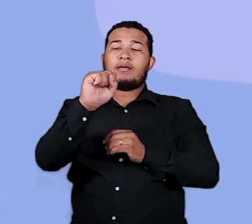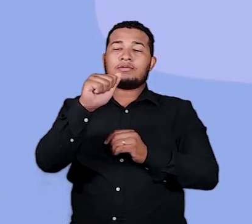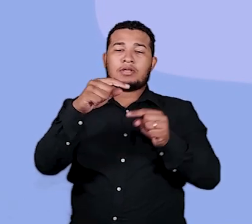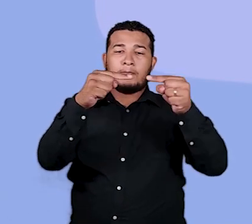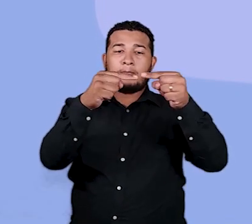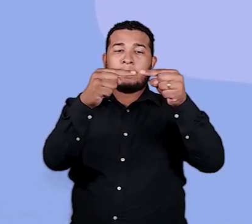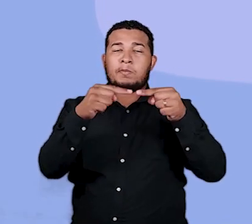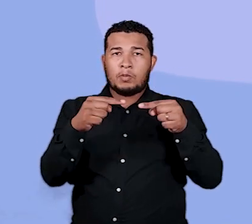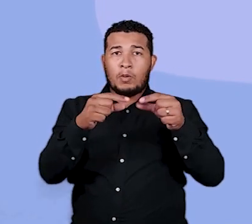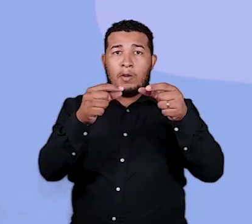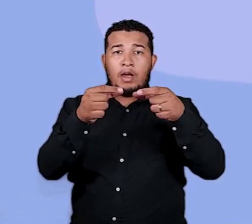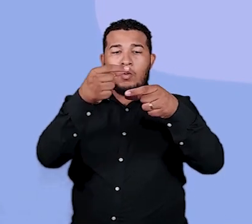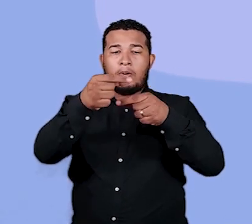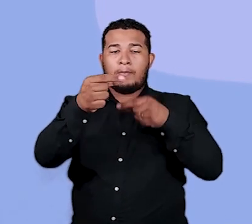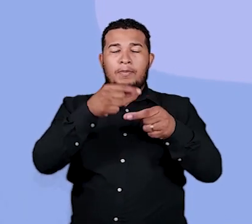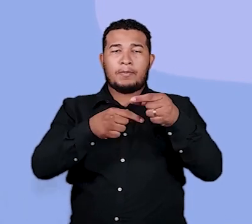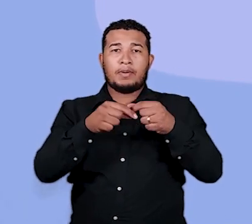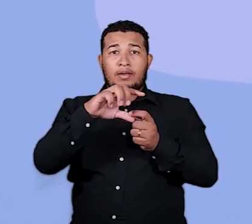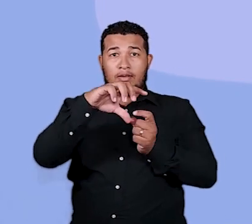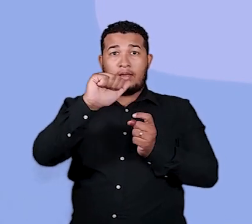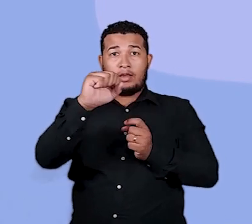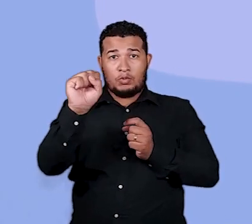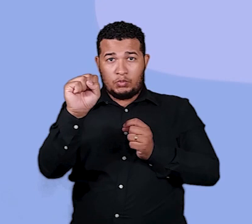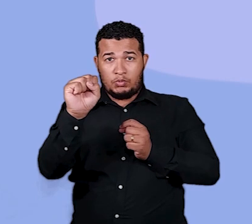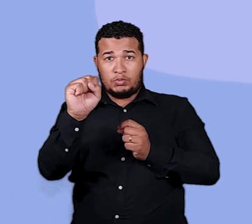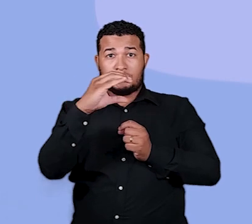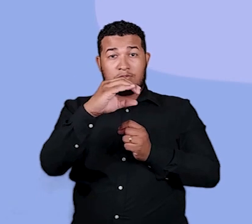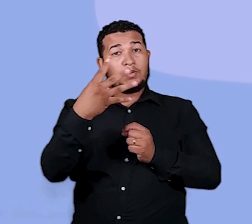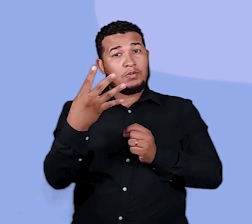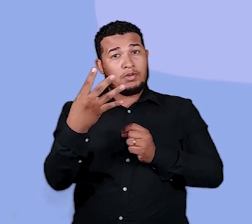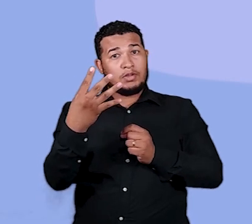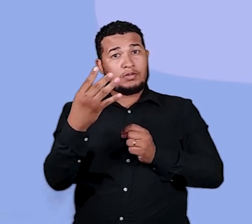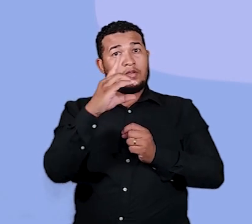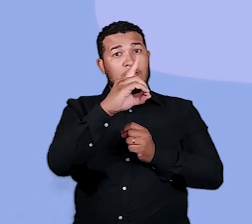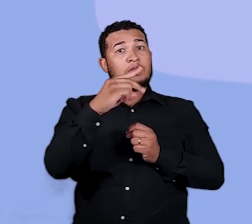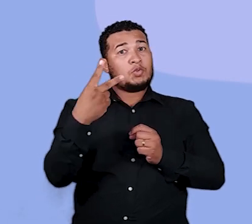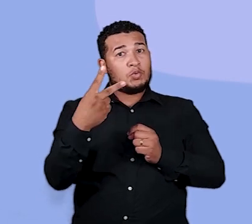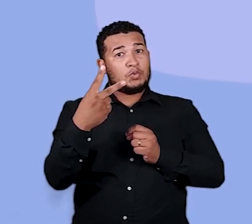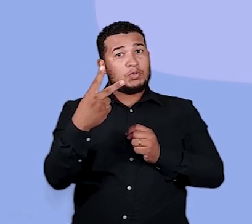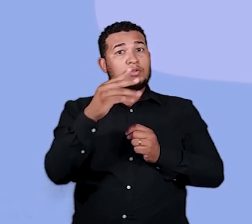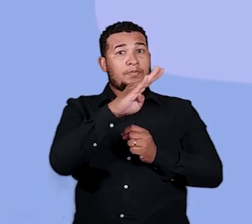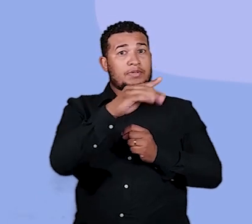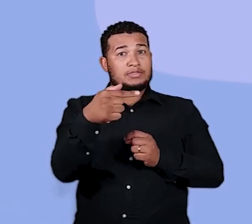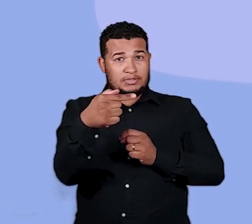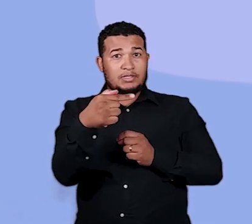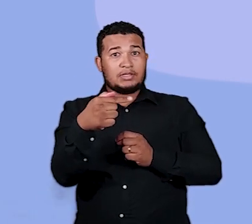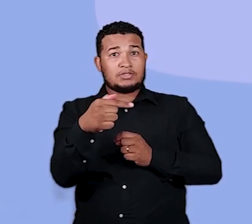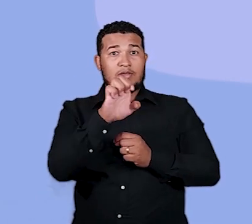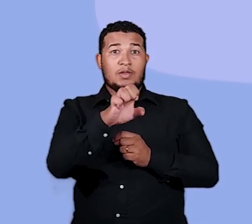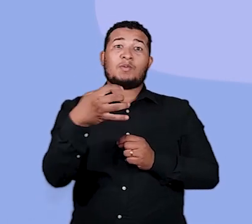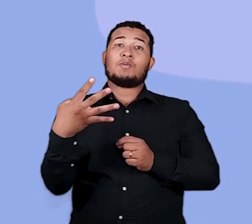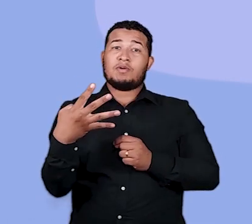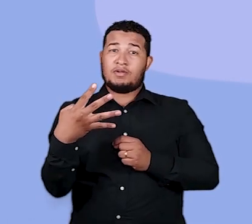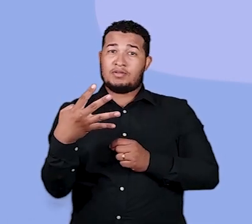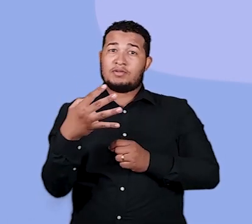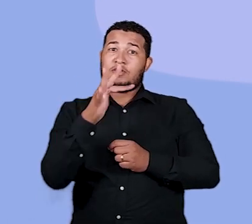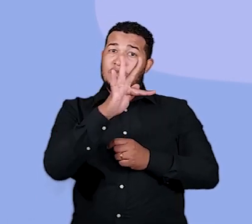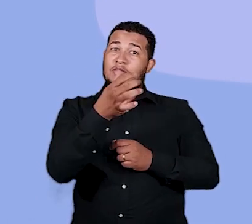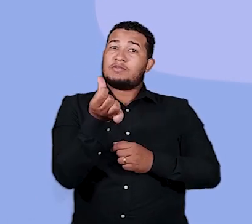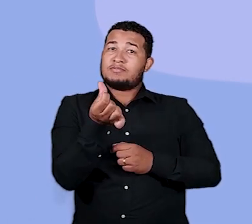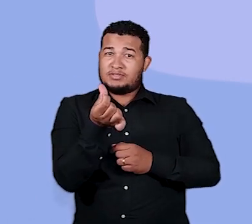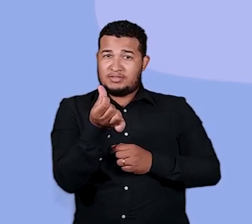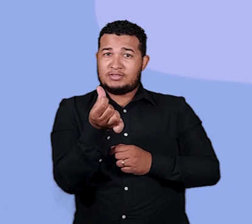seguintes casas: A8, B4, C5, D2, D7,